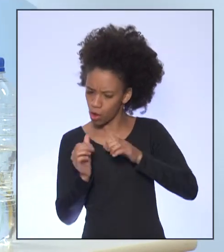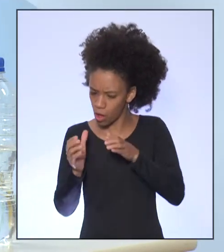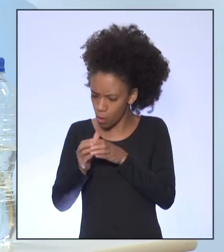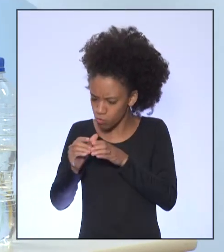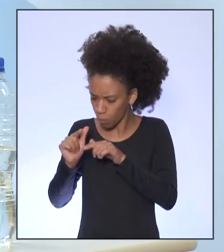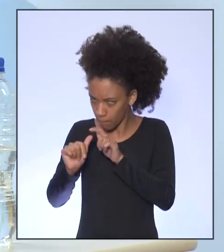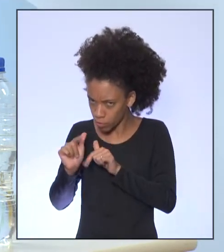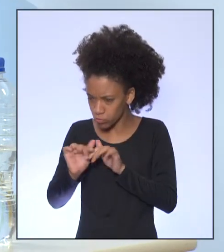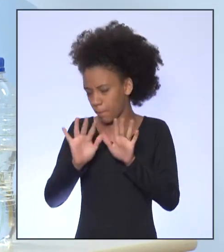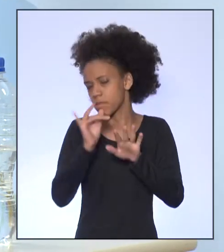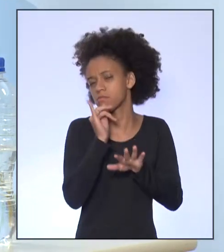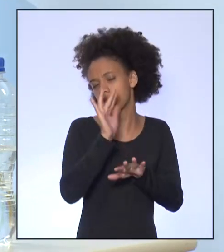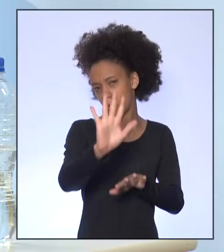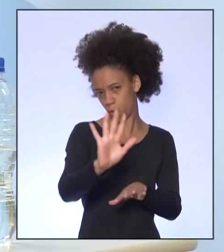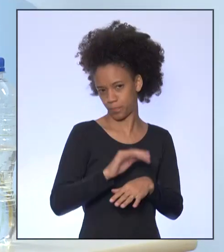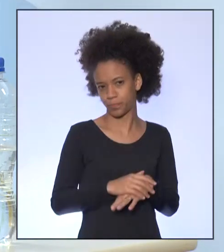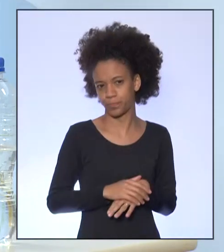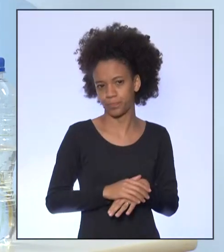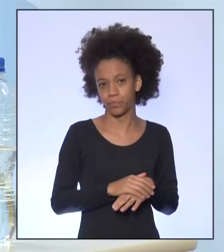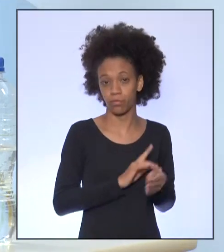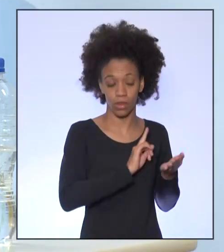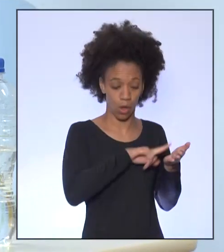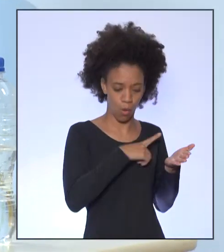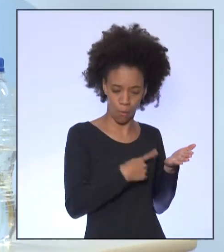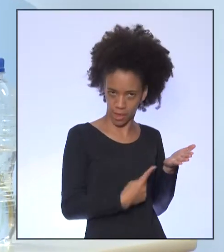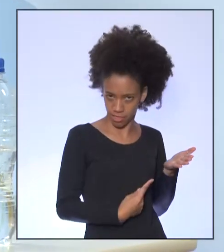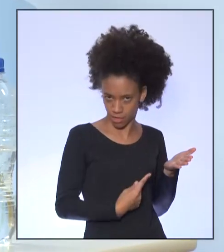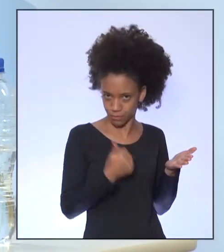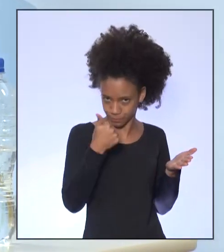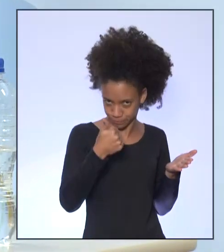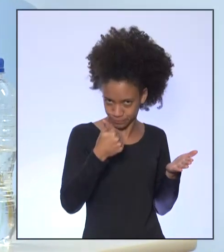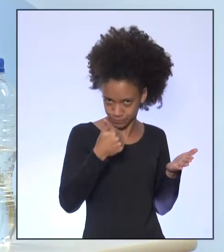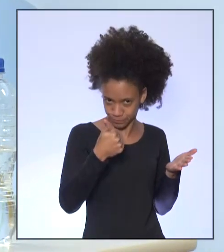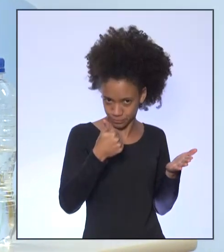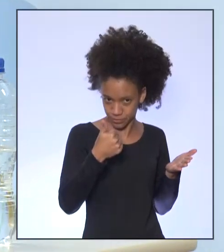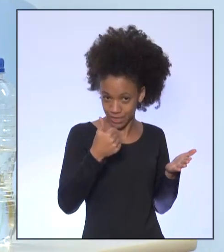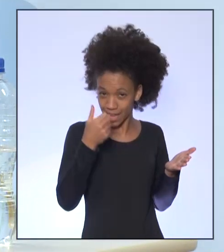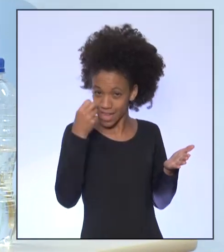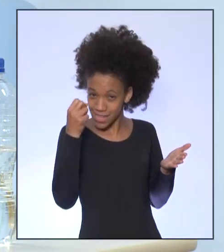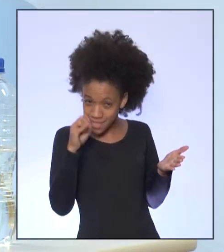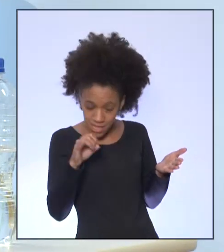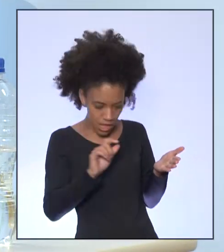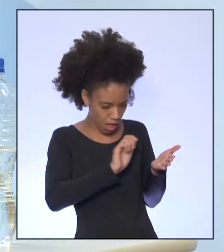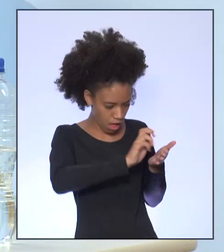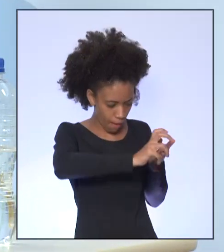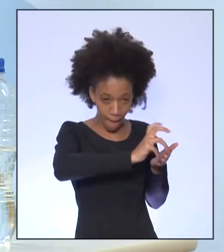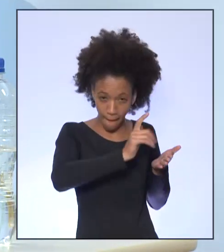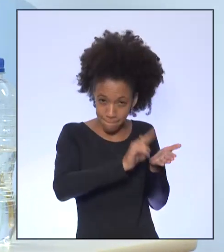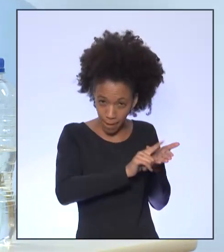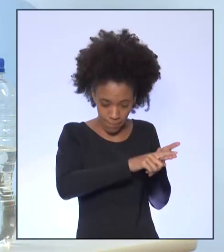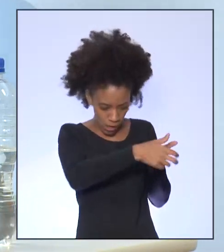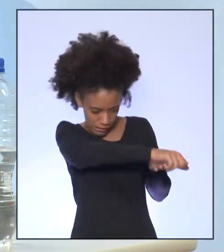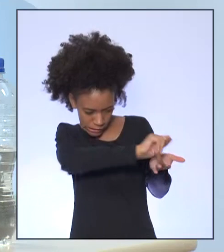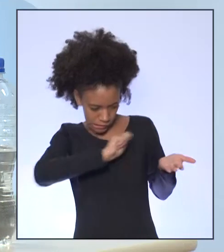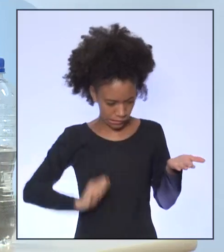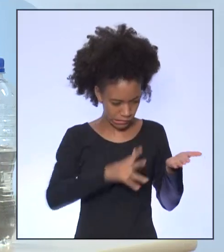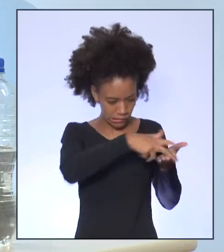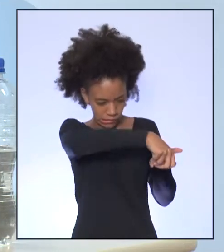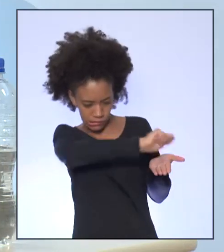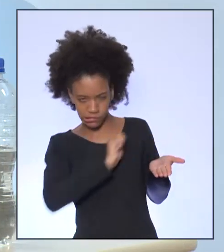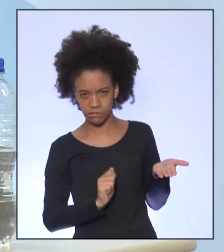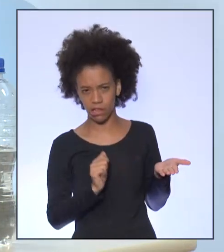Por exemplo, se de repente aqui, ó, eu tenho meu caderno, certo? Se eu pegar as minhas folhas e eu rasgar todas essas minhas folhas, vou